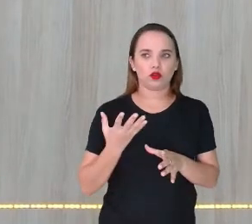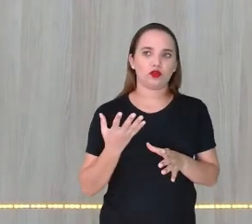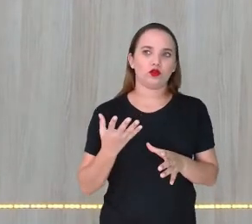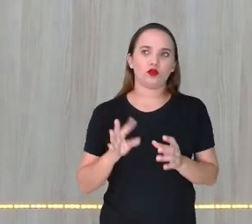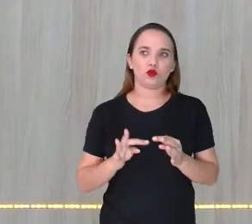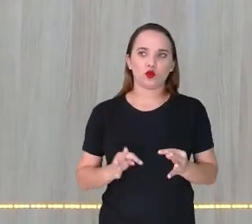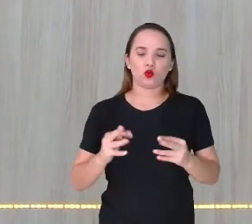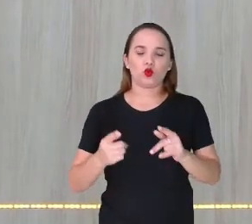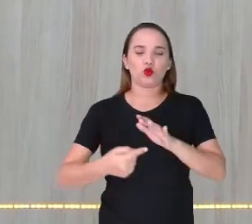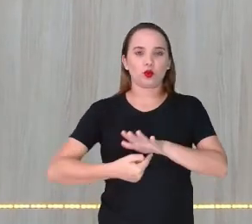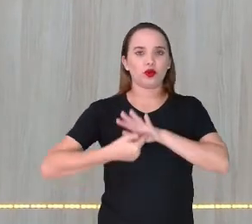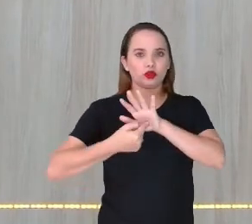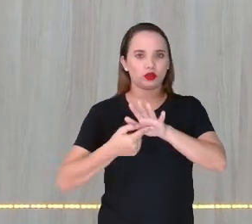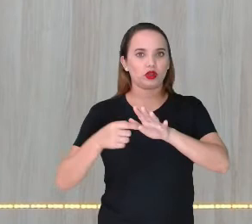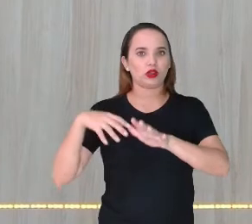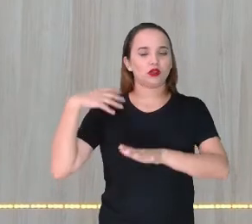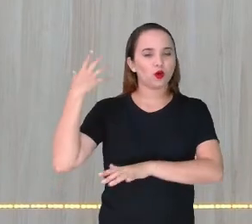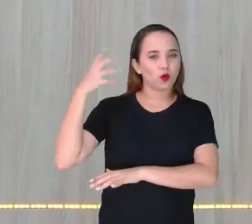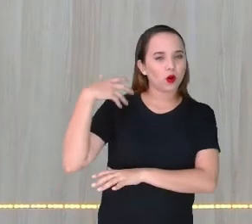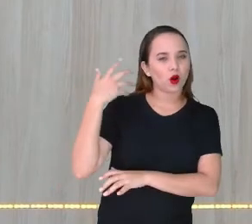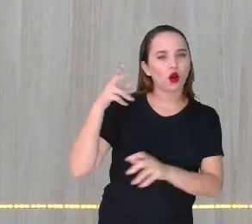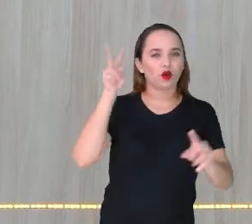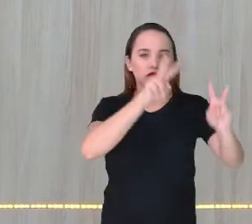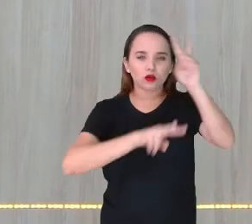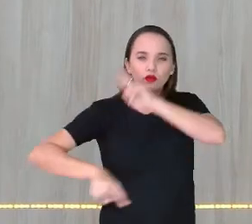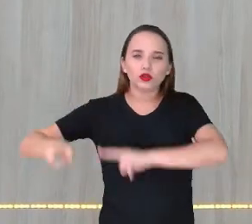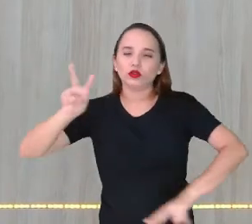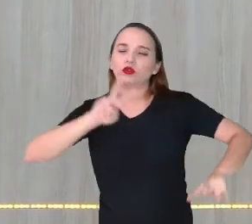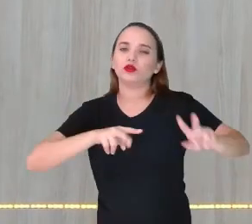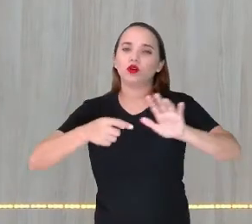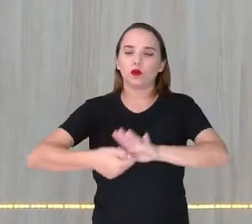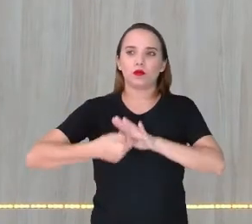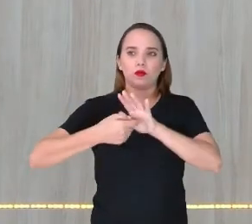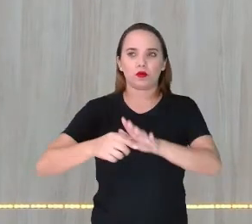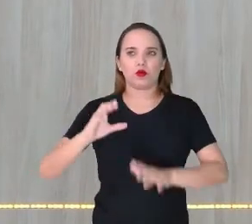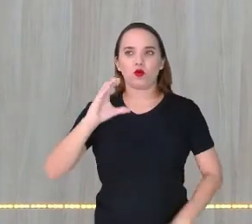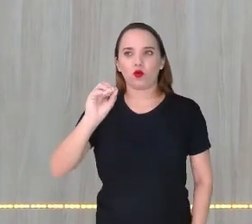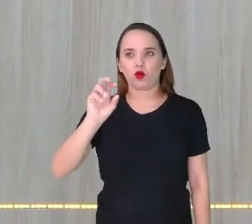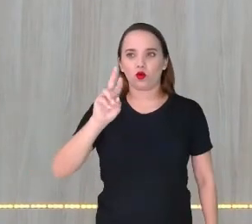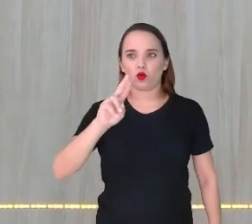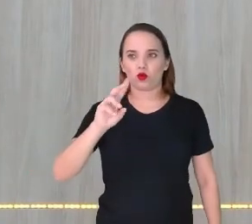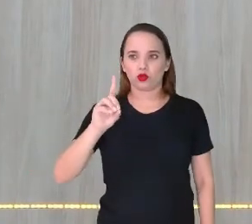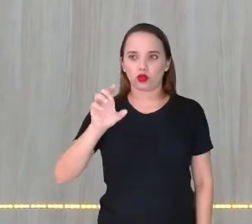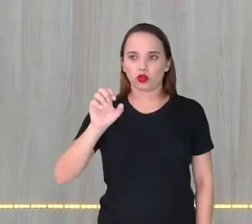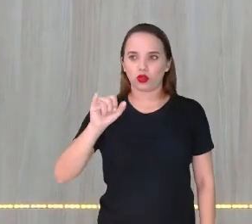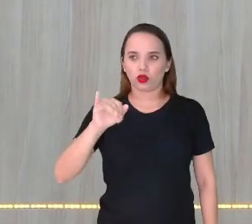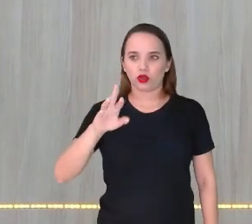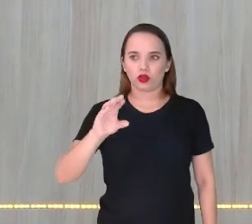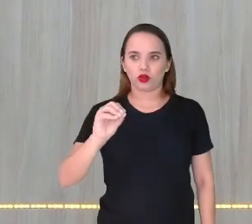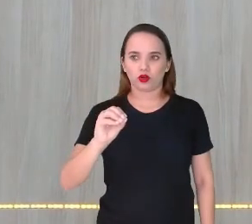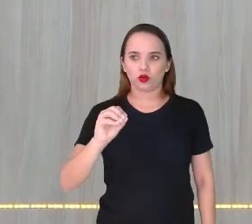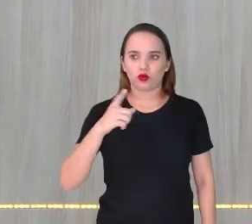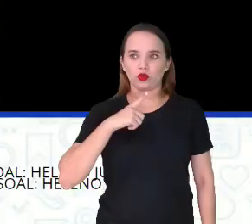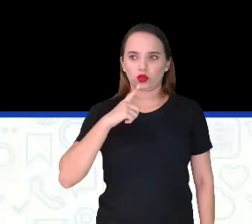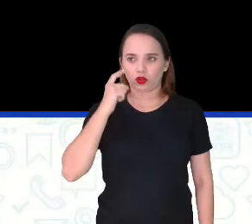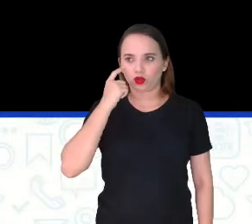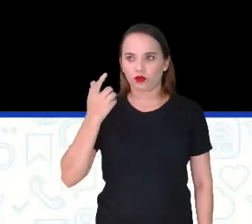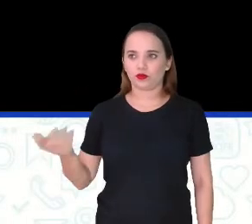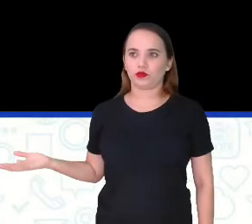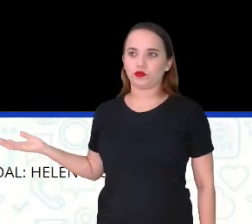todo o espetáculo, a parte audiovisual, foi produzido pelo pessoal da Cordeiro. Deixa eu voltar aqui que tem... Aqui,